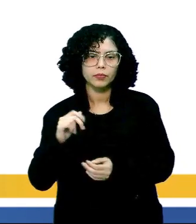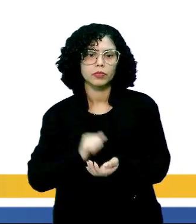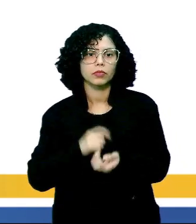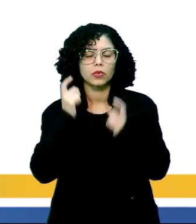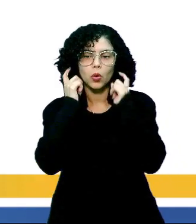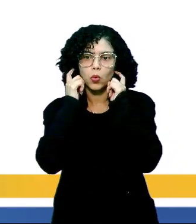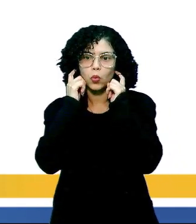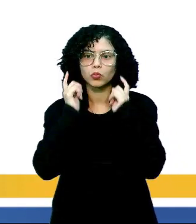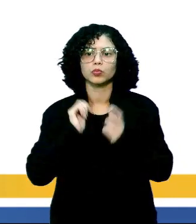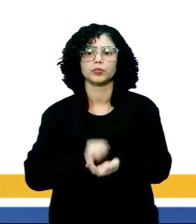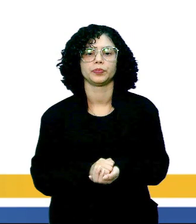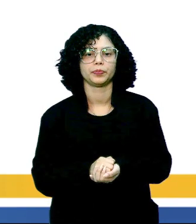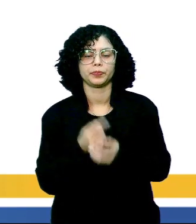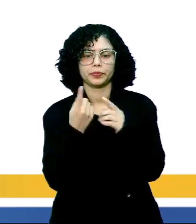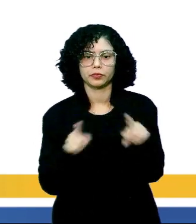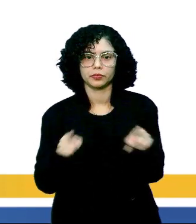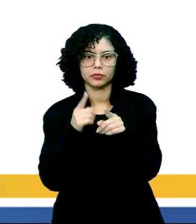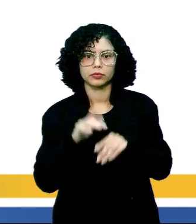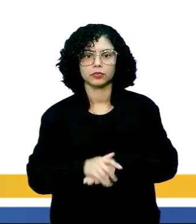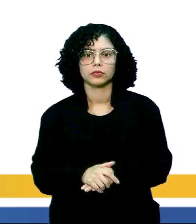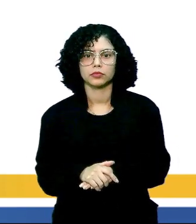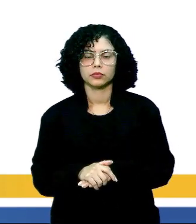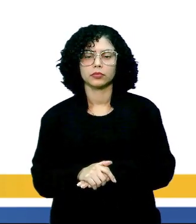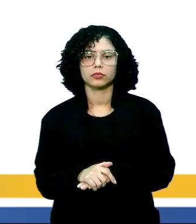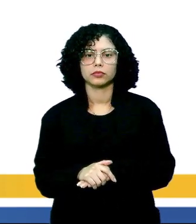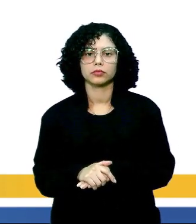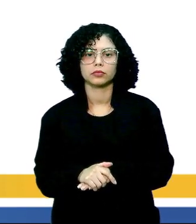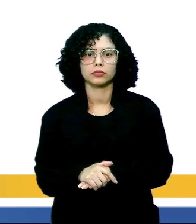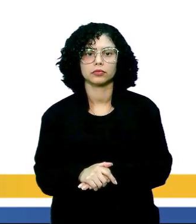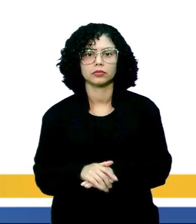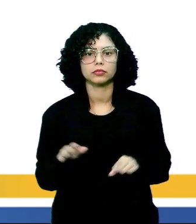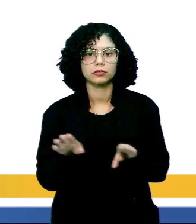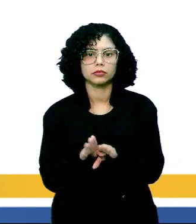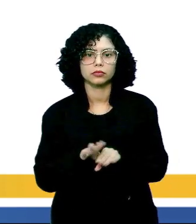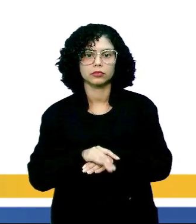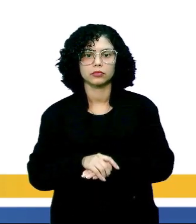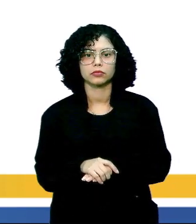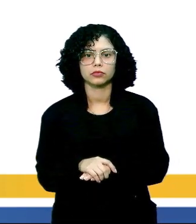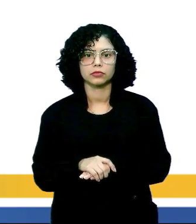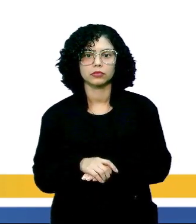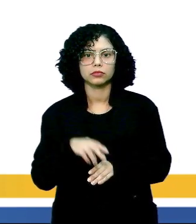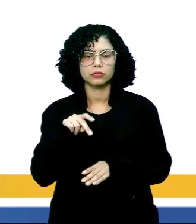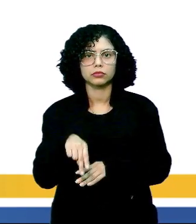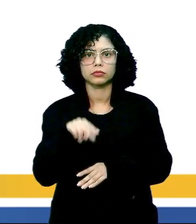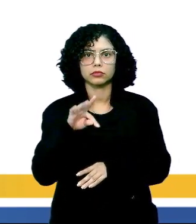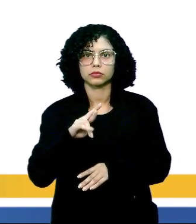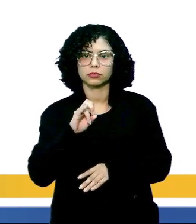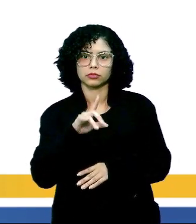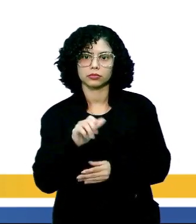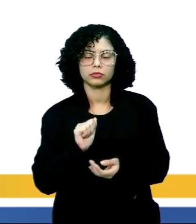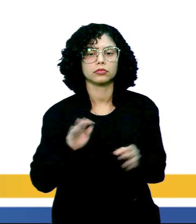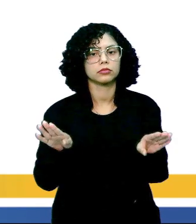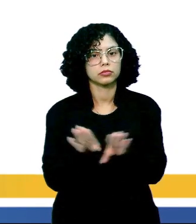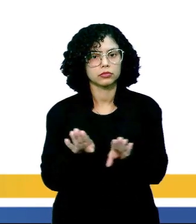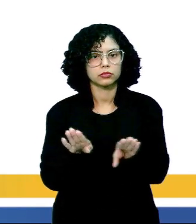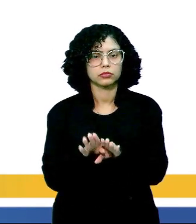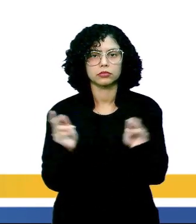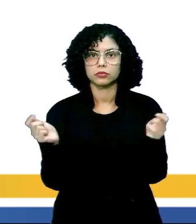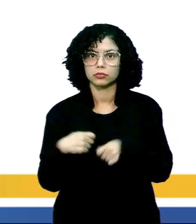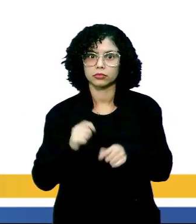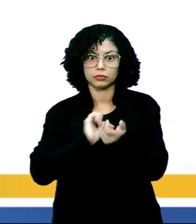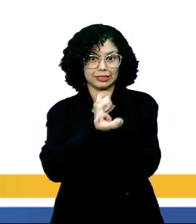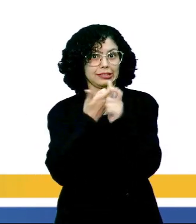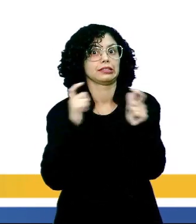ouve música, ok? Ao lado do Spotify nós temos a Netflix, que também possui um